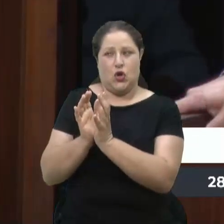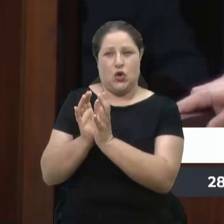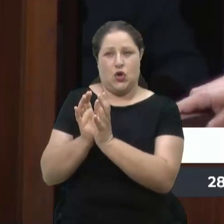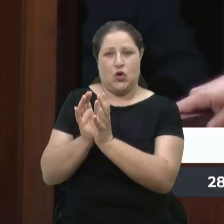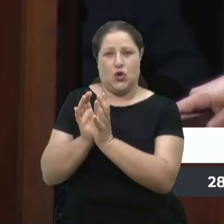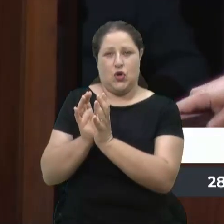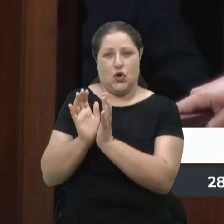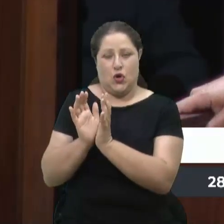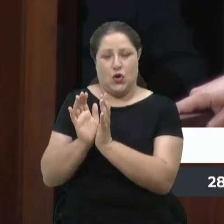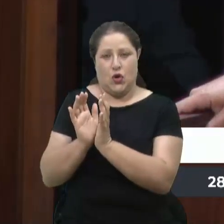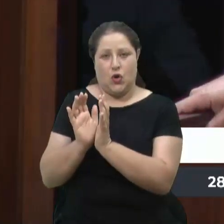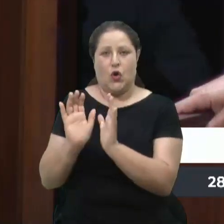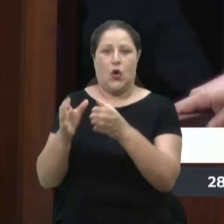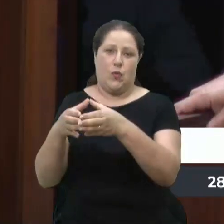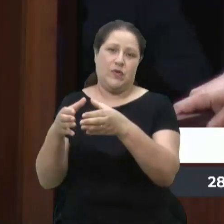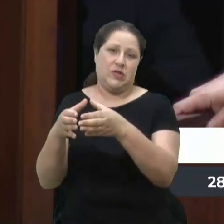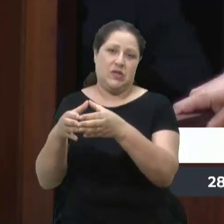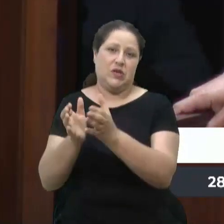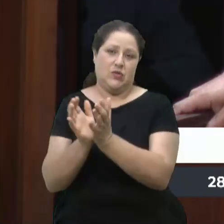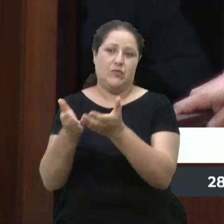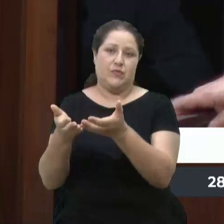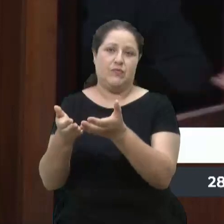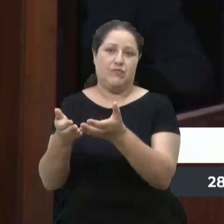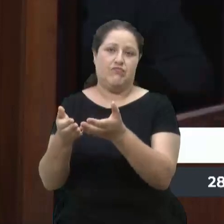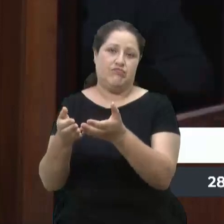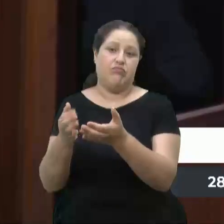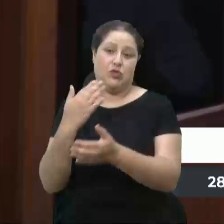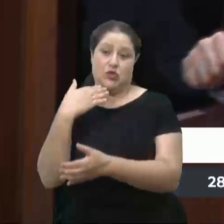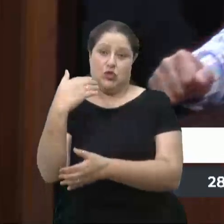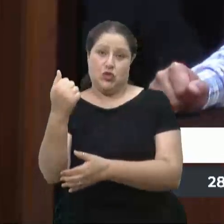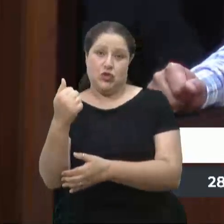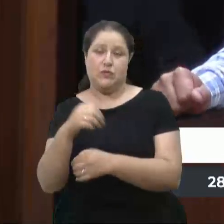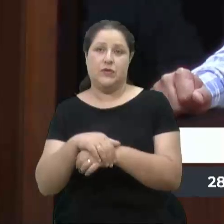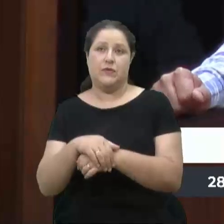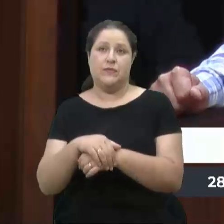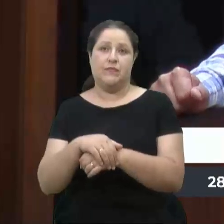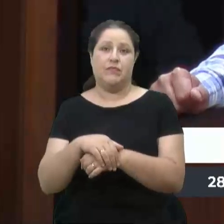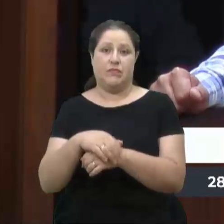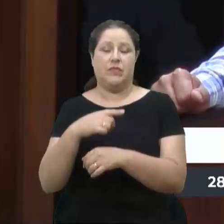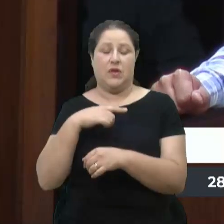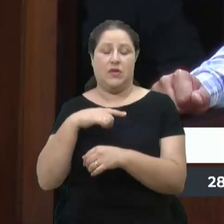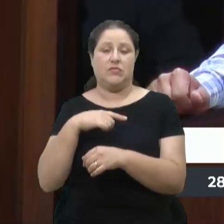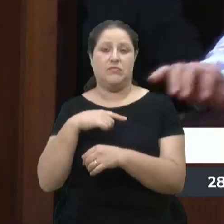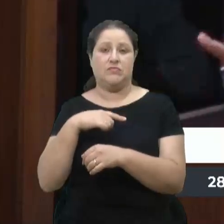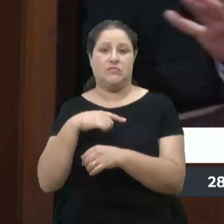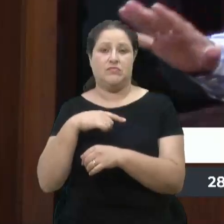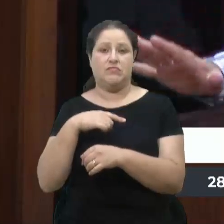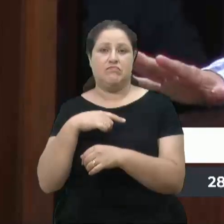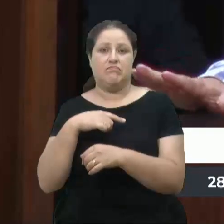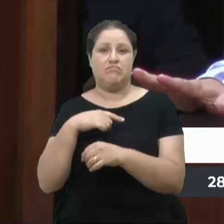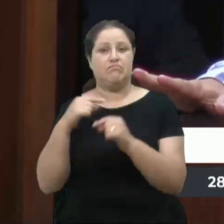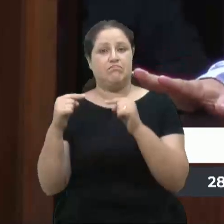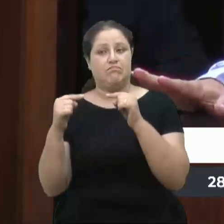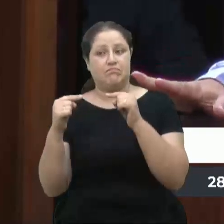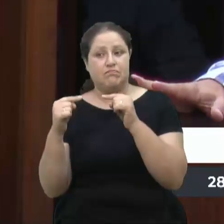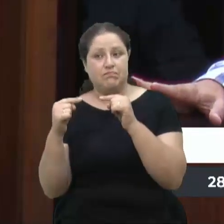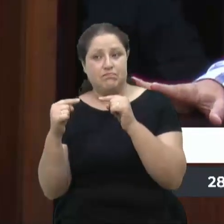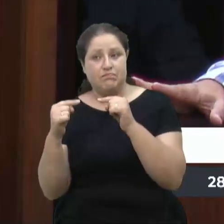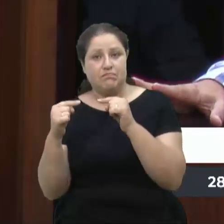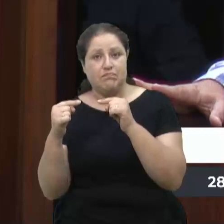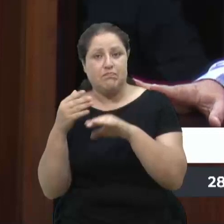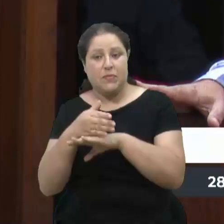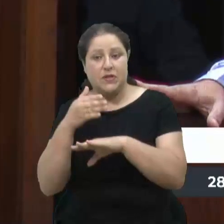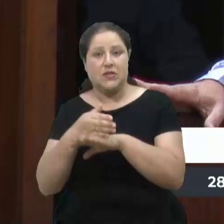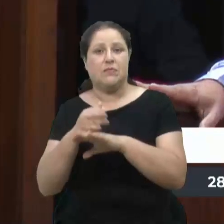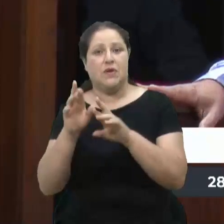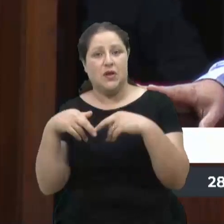acabam chamando e se indo ao encontro dessas demandas da comunidade. Eu já participei de várias audiências